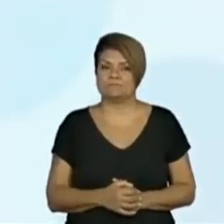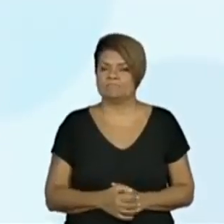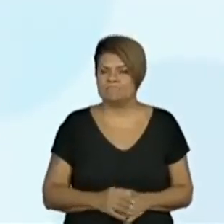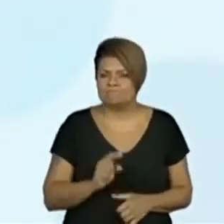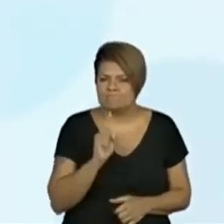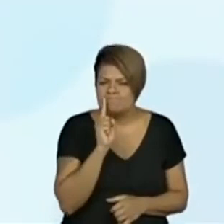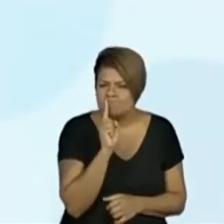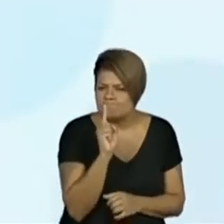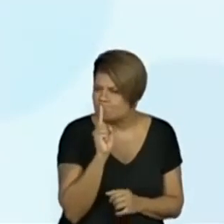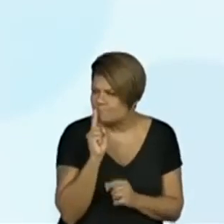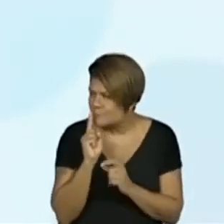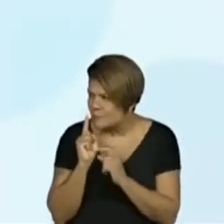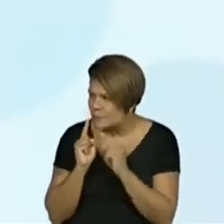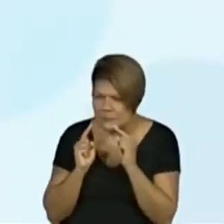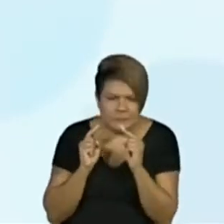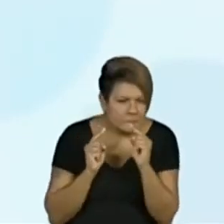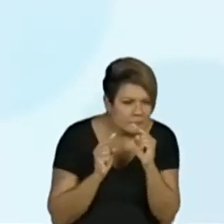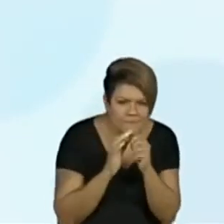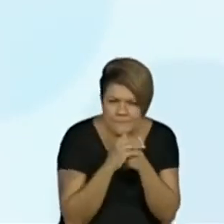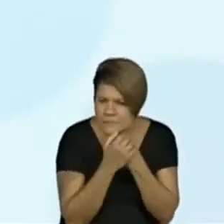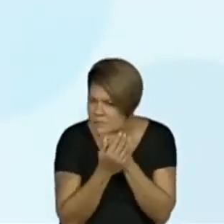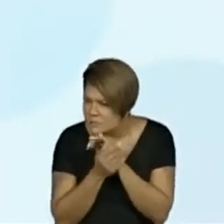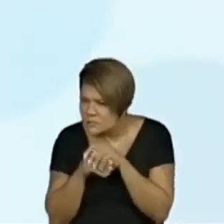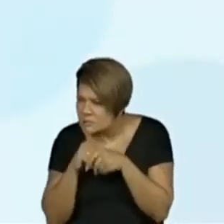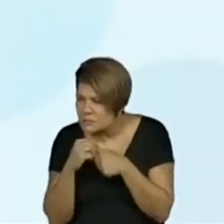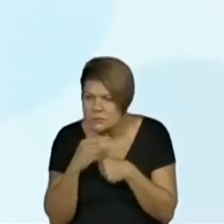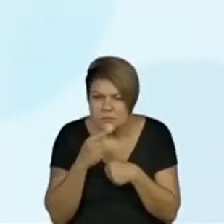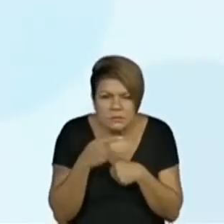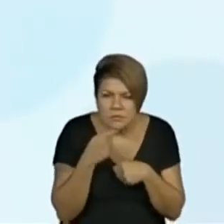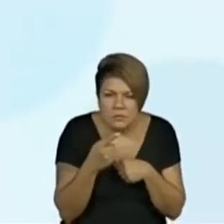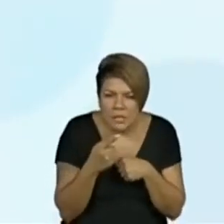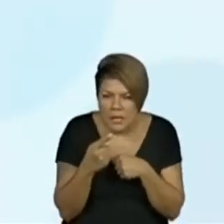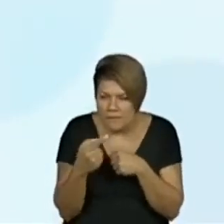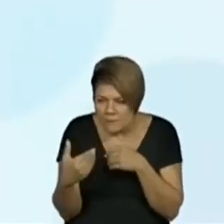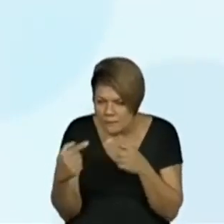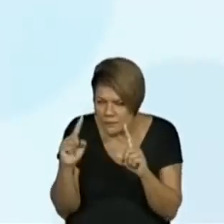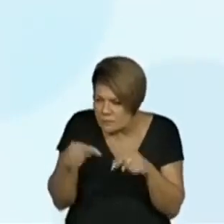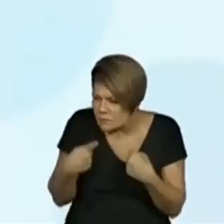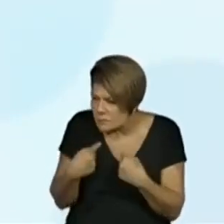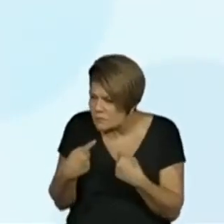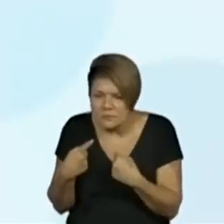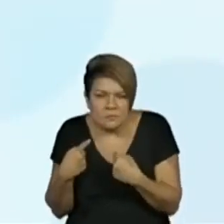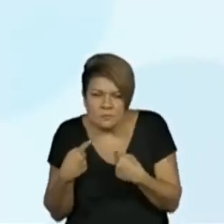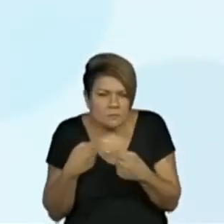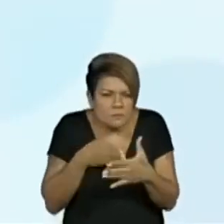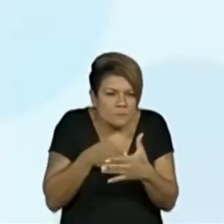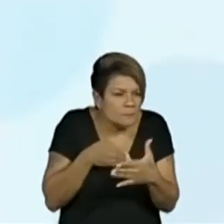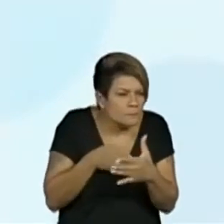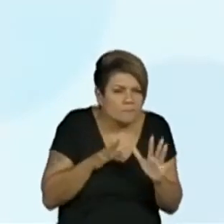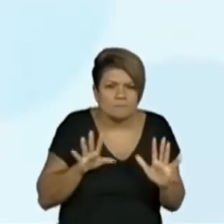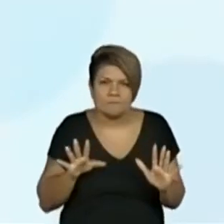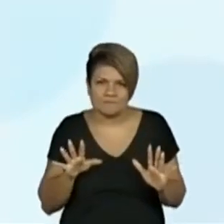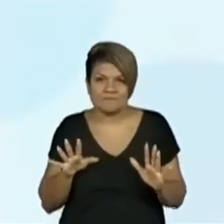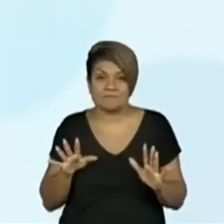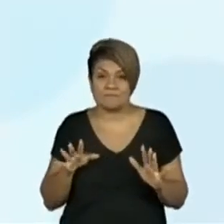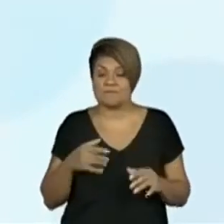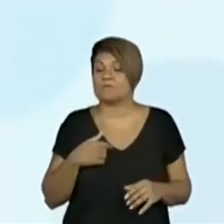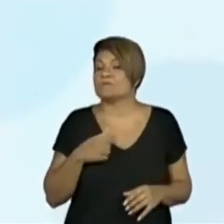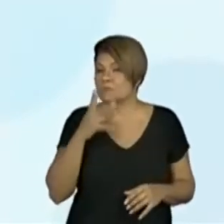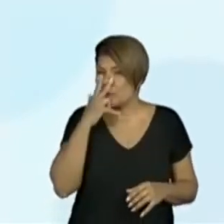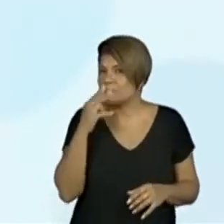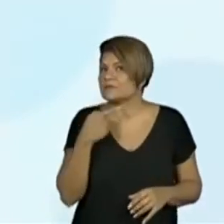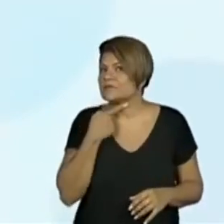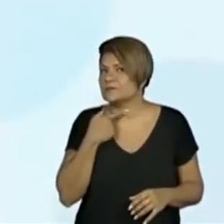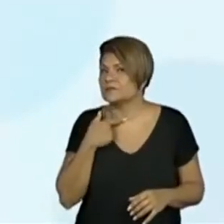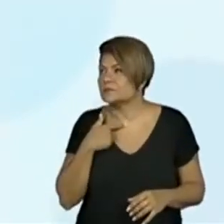Desta vez, ninguém vai me deter. Ele deve ter falado bem Desta baixinho. Vez, ninguém vai me deter. E eu acho que ele estava com uma